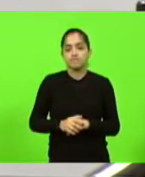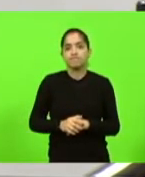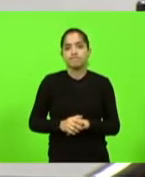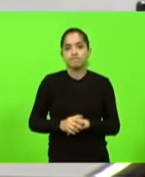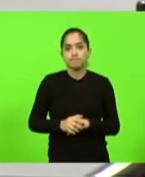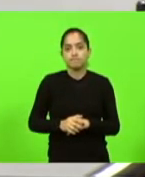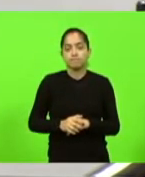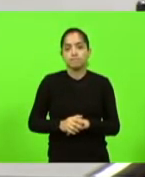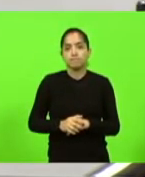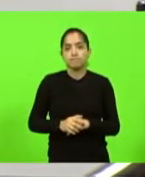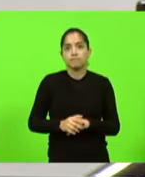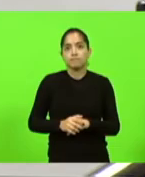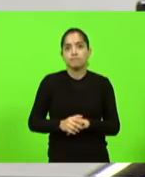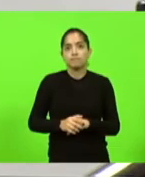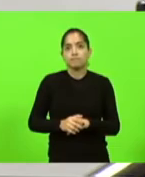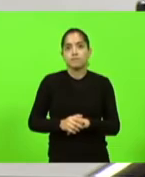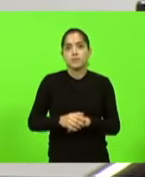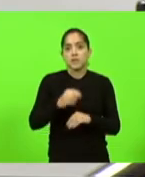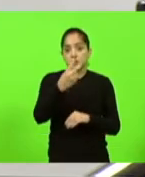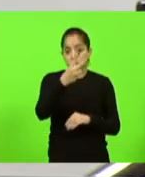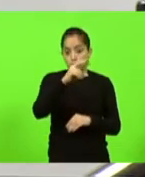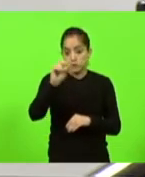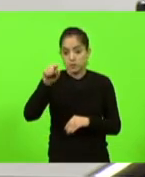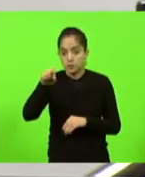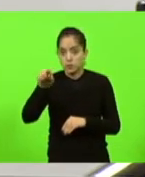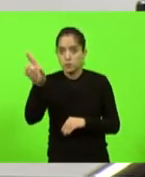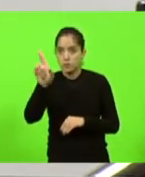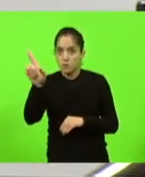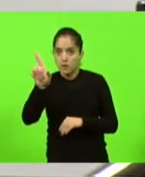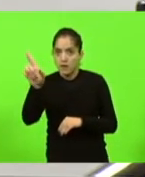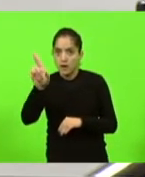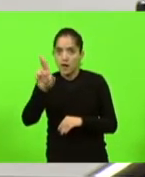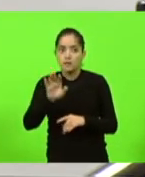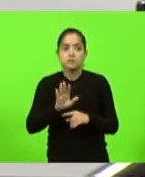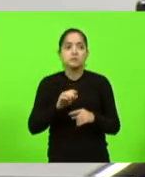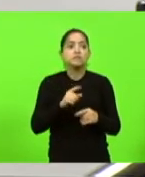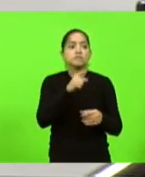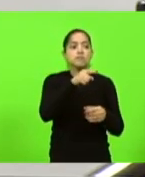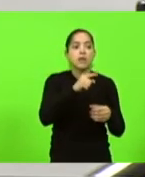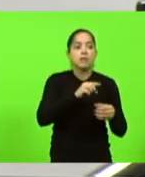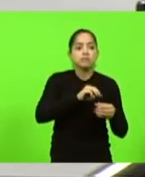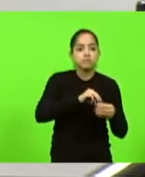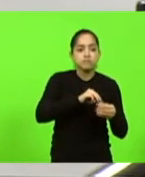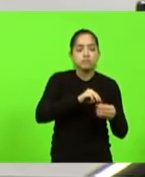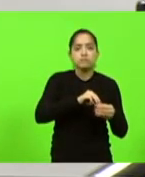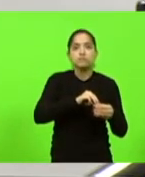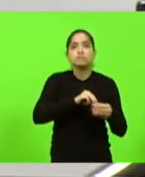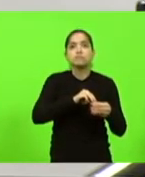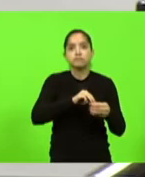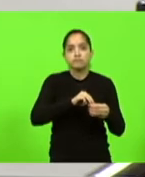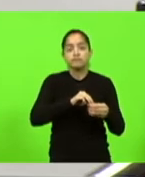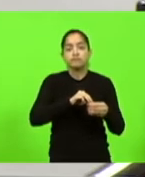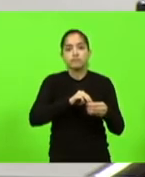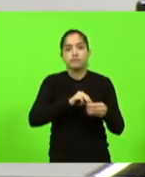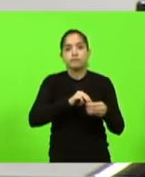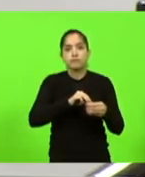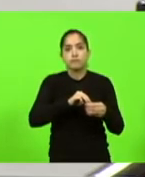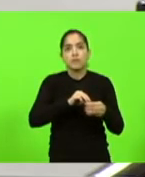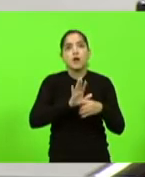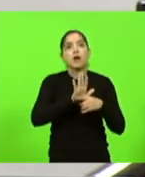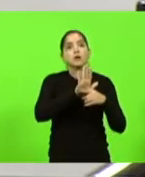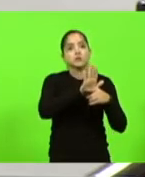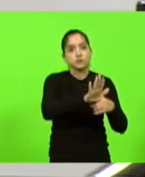tremenda. 200 mil reais para Santiago do Sul faz uma diferença muito